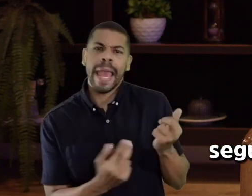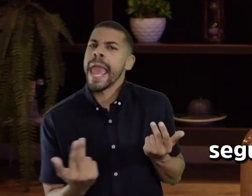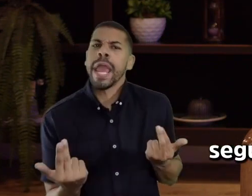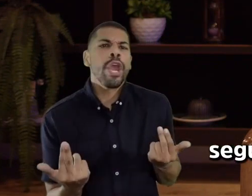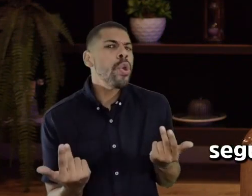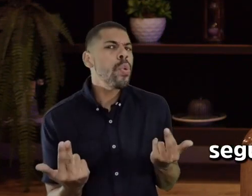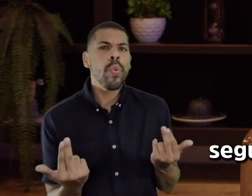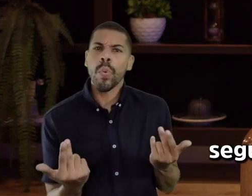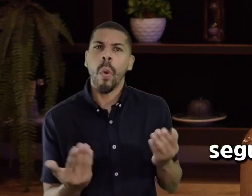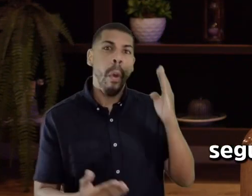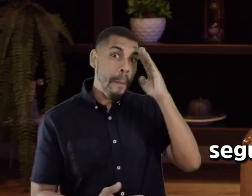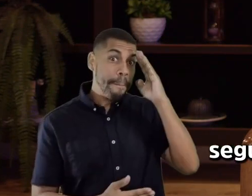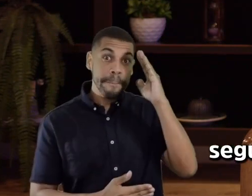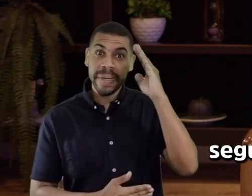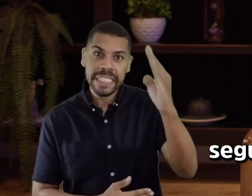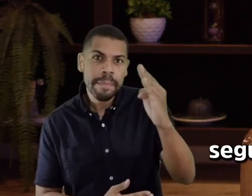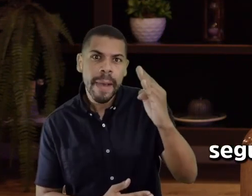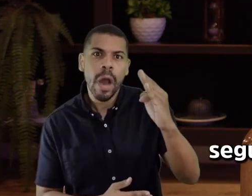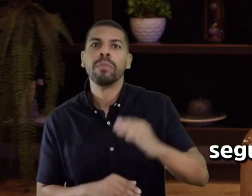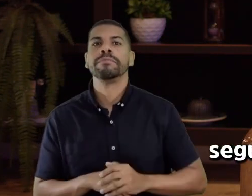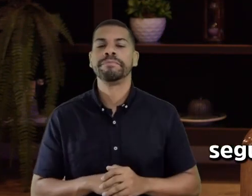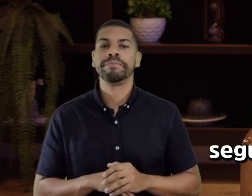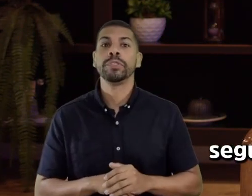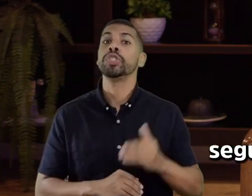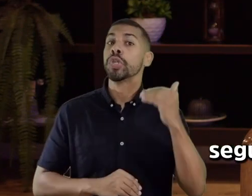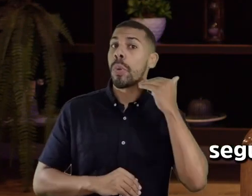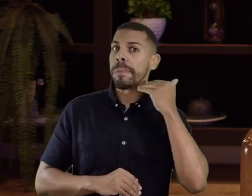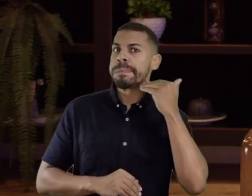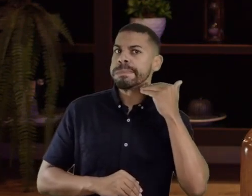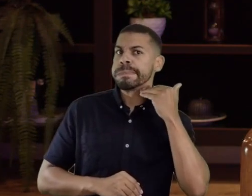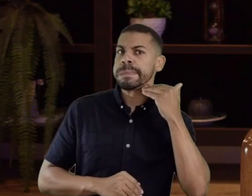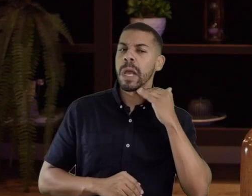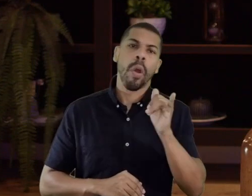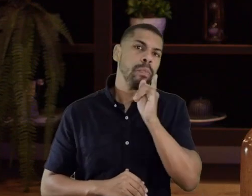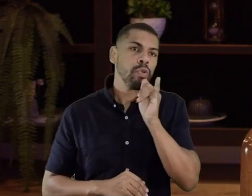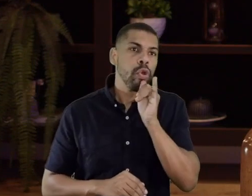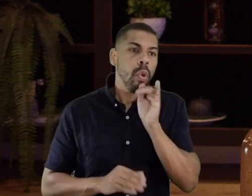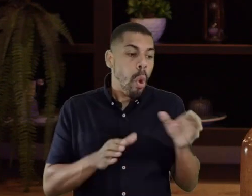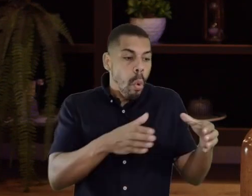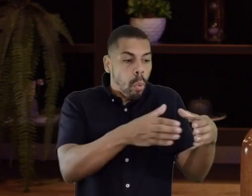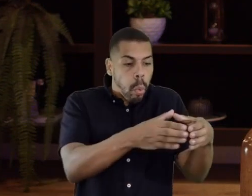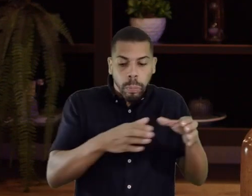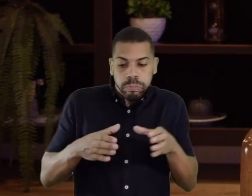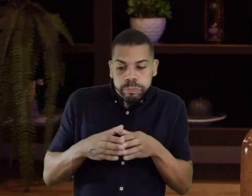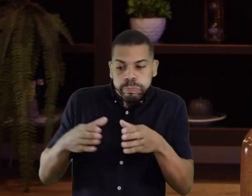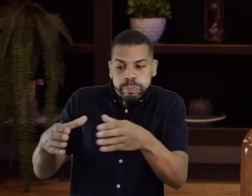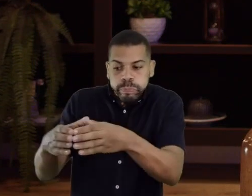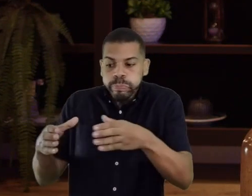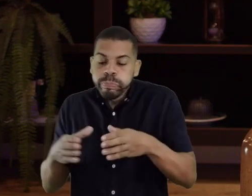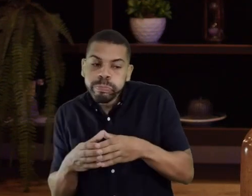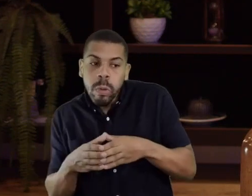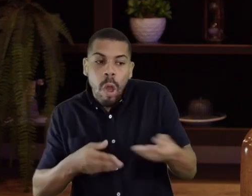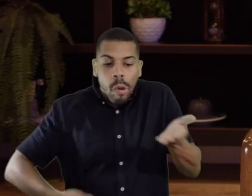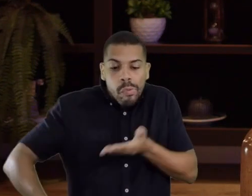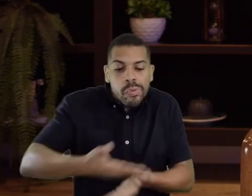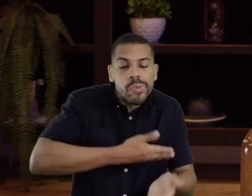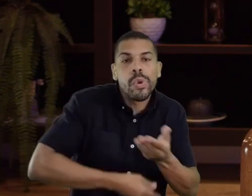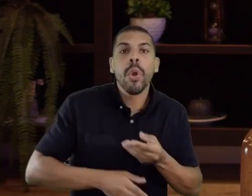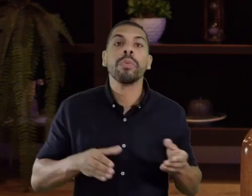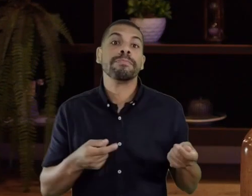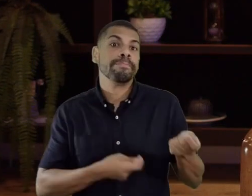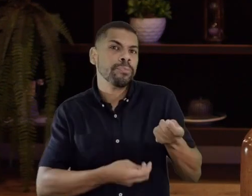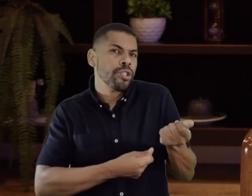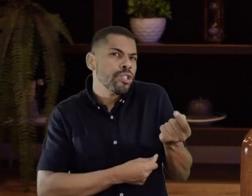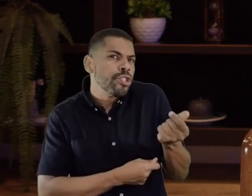segue aquela ideia principal dos investimentos de emissão bancária onde você tem um grupo de pessoas que são os poupadores